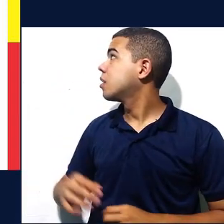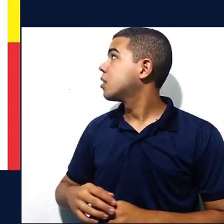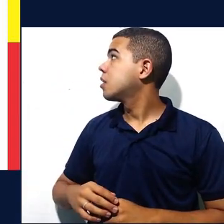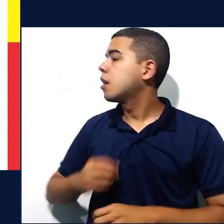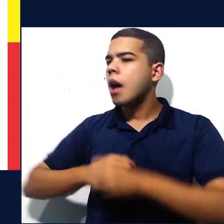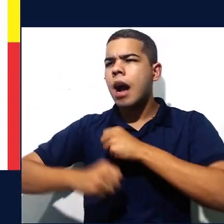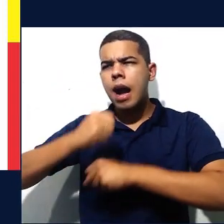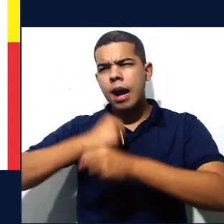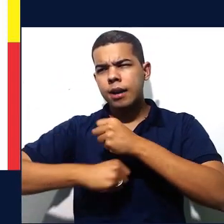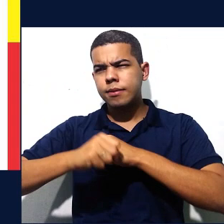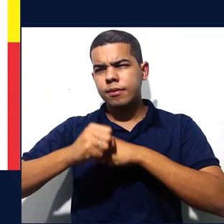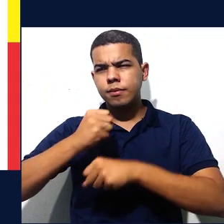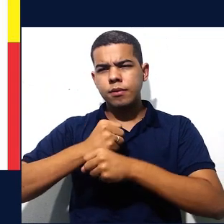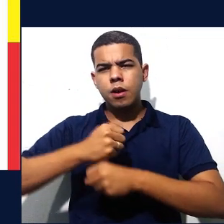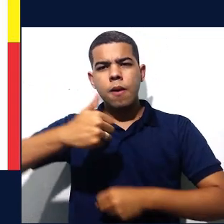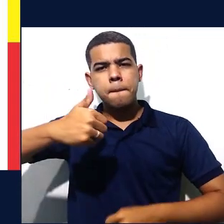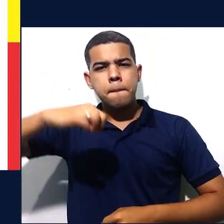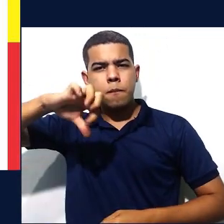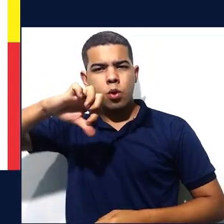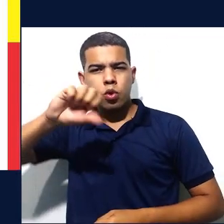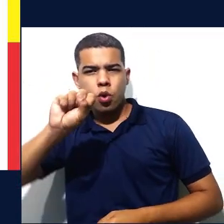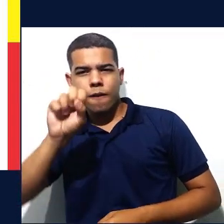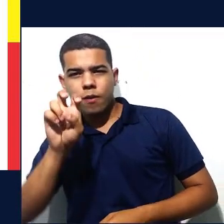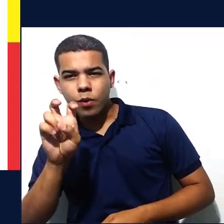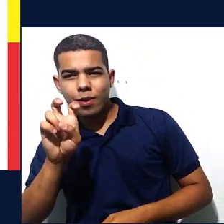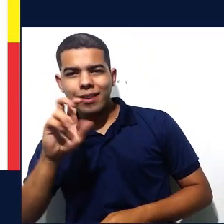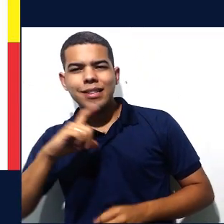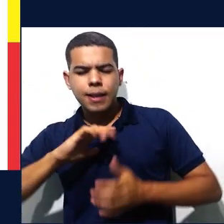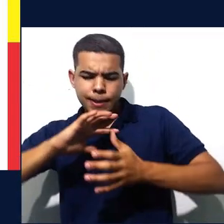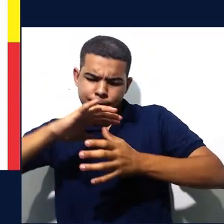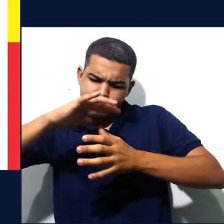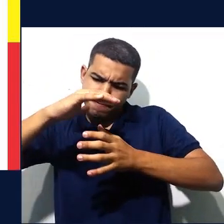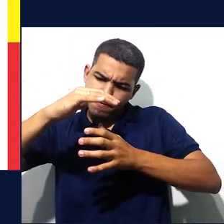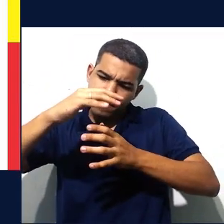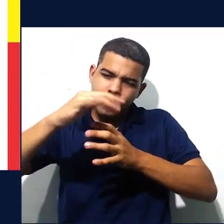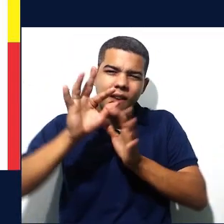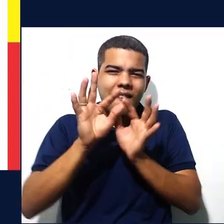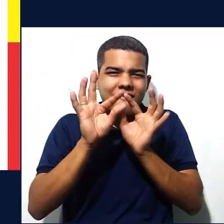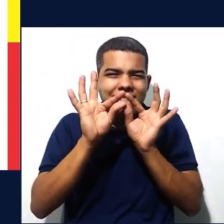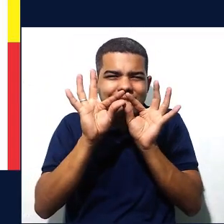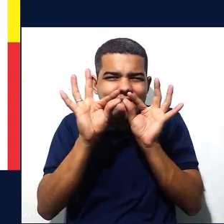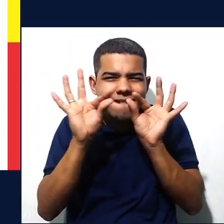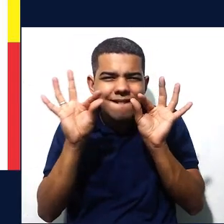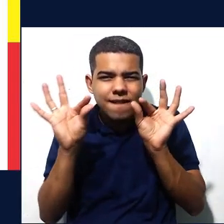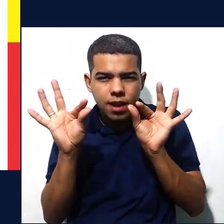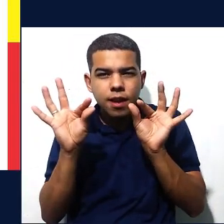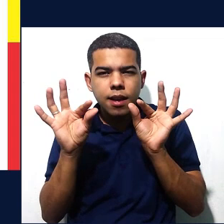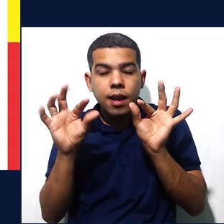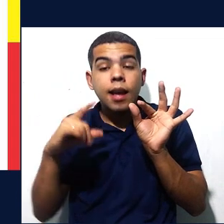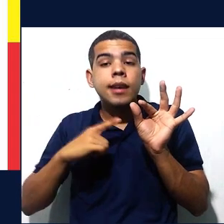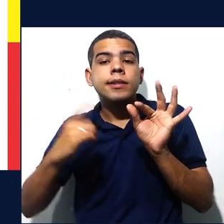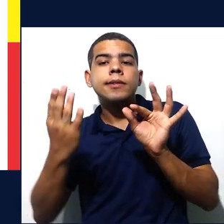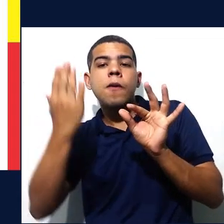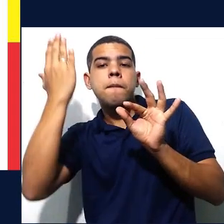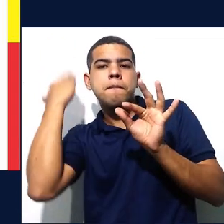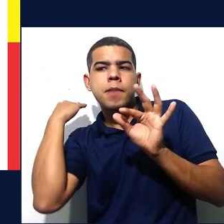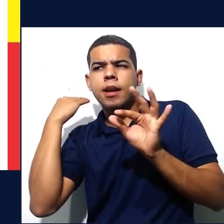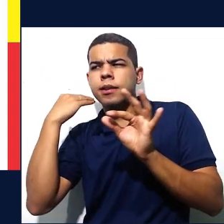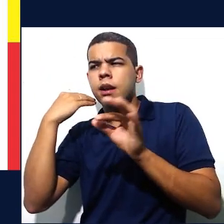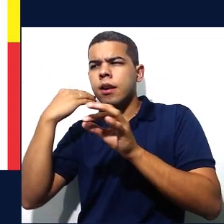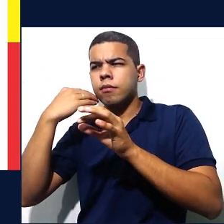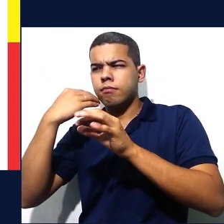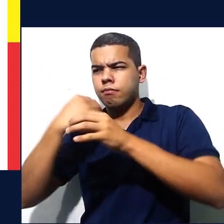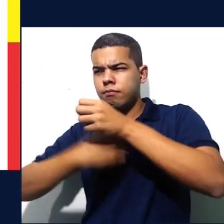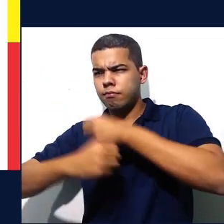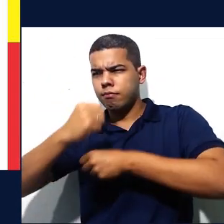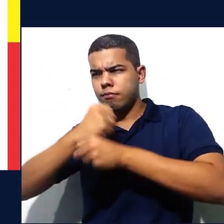1985, a zona mais fina da camada de ozônio, né, o Ártico da primavera de 1997, eles